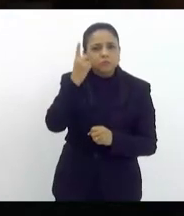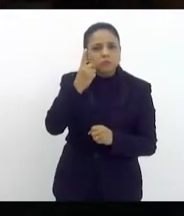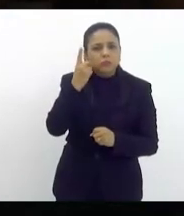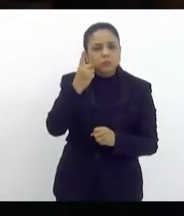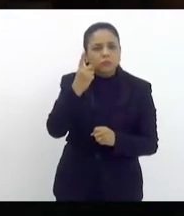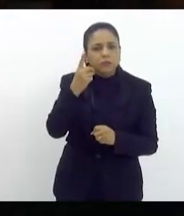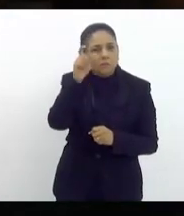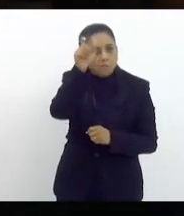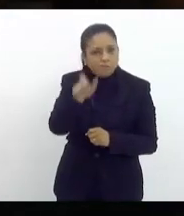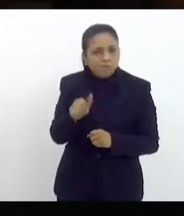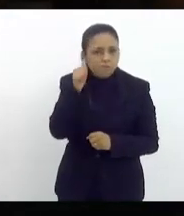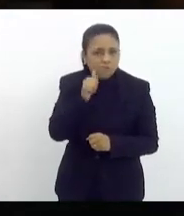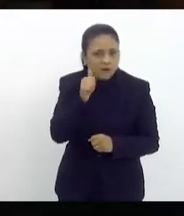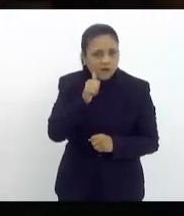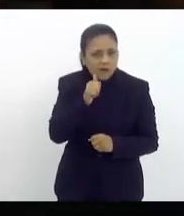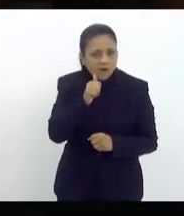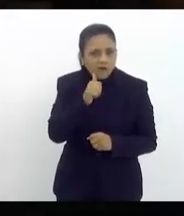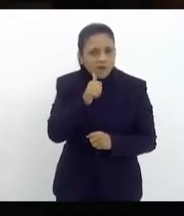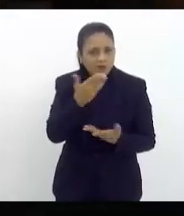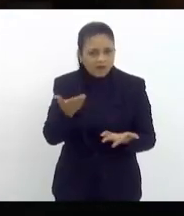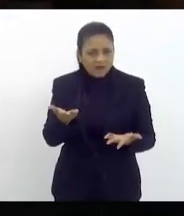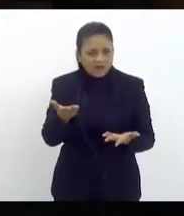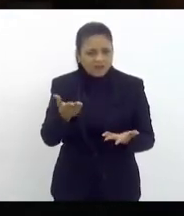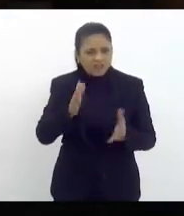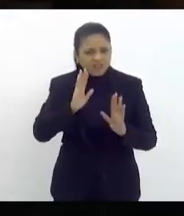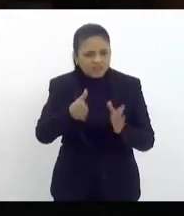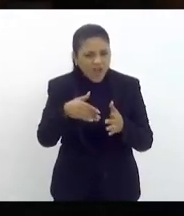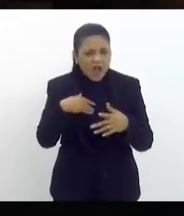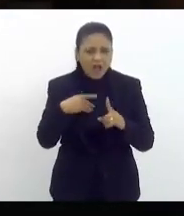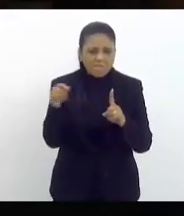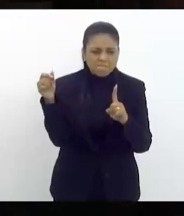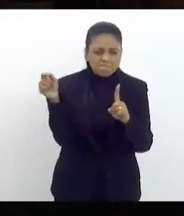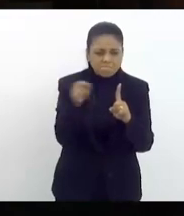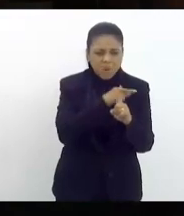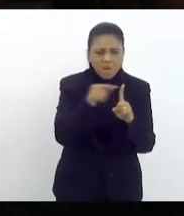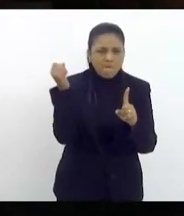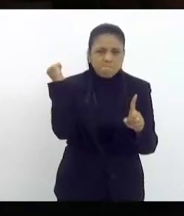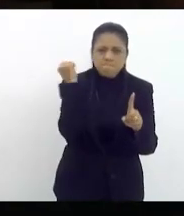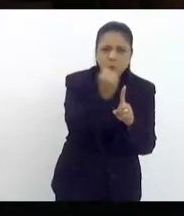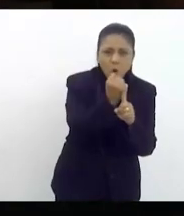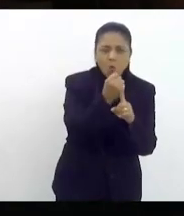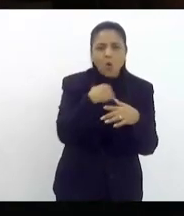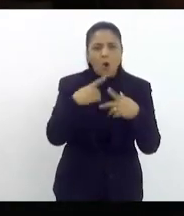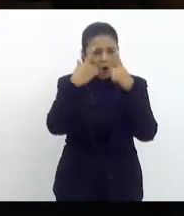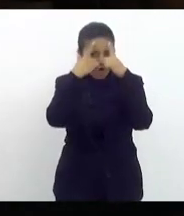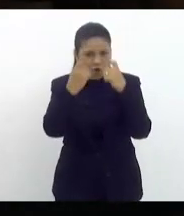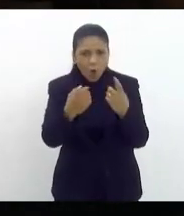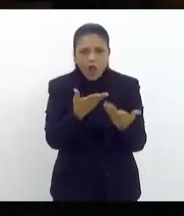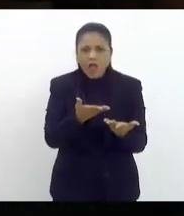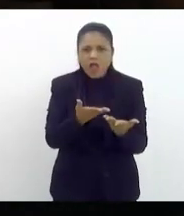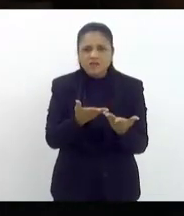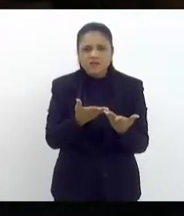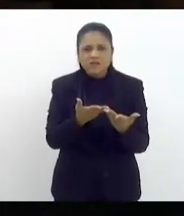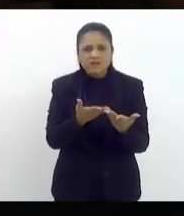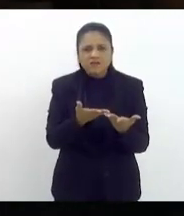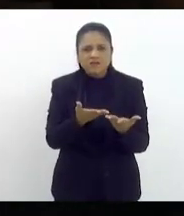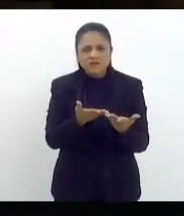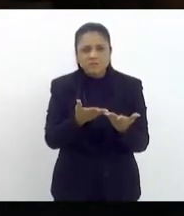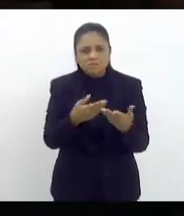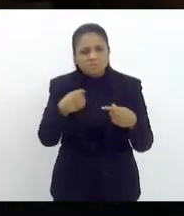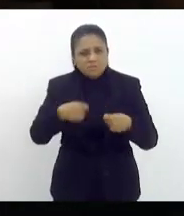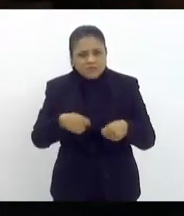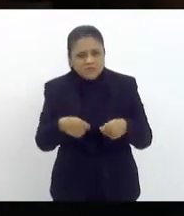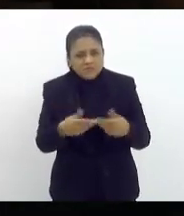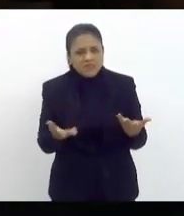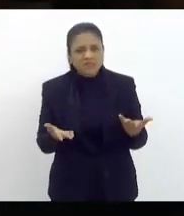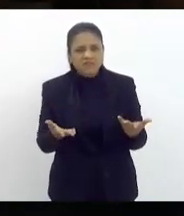é só chegar na ponta quando essa mulher já foi assassinada ou violentada, mas impedir que essa mulher chegue a esse ciclo de violência